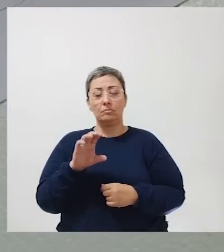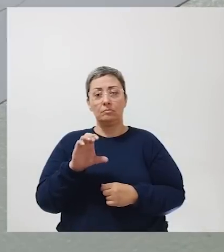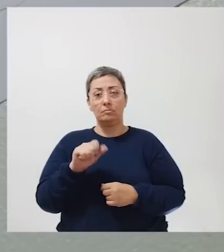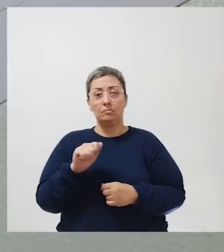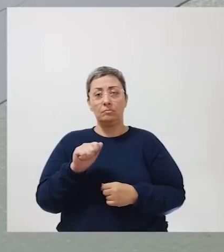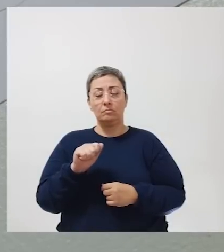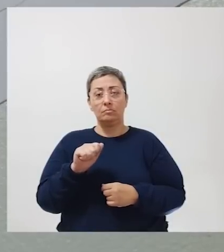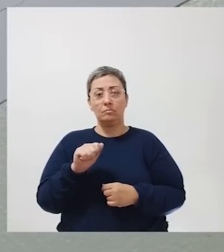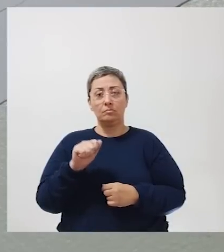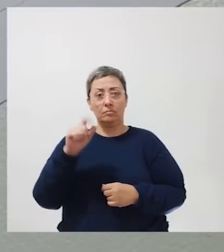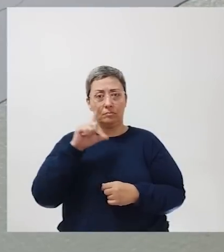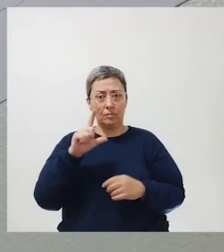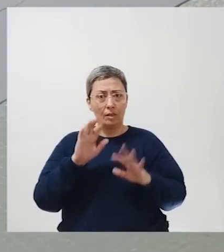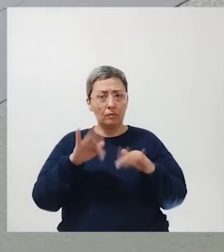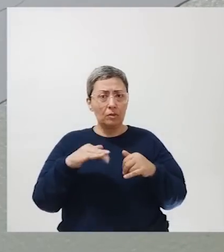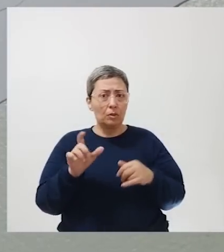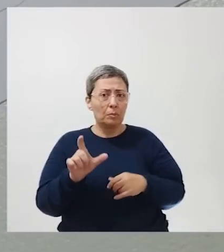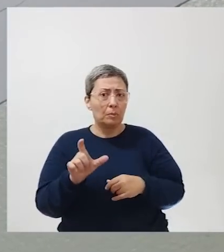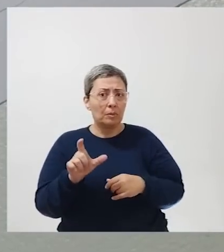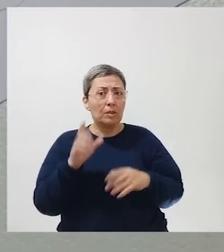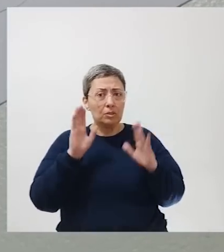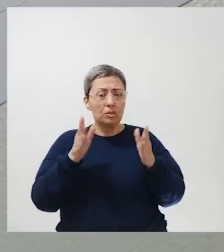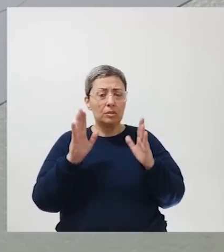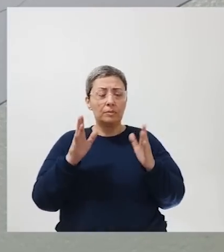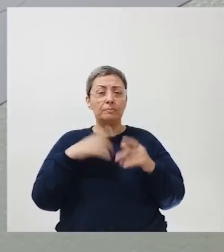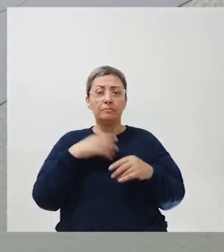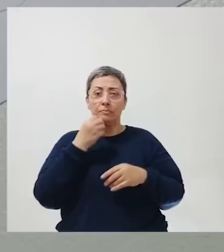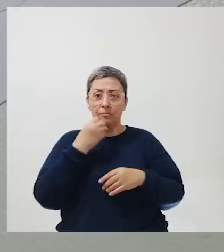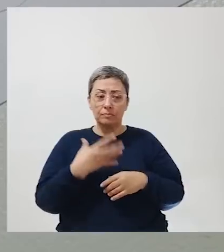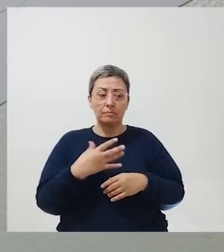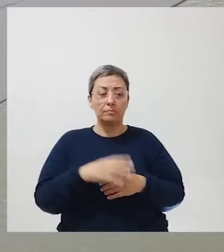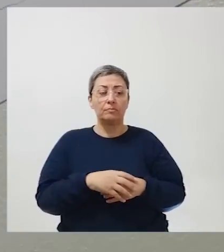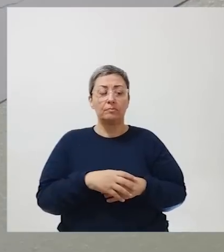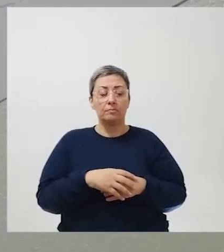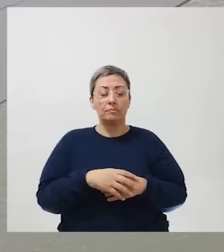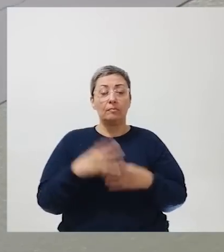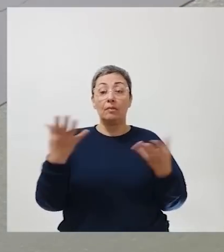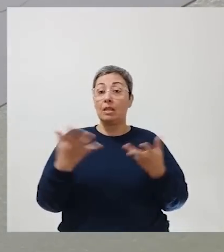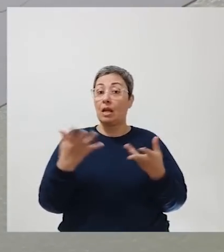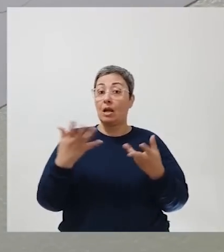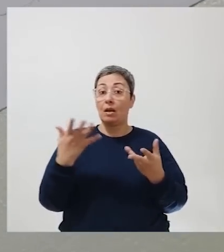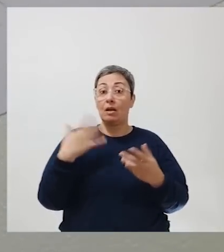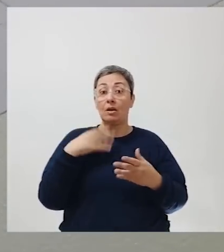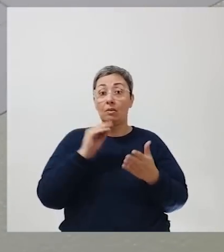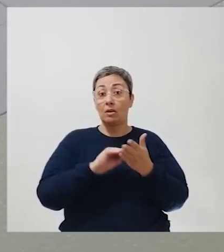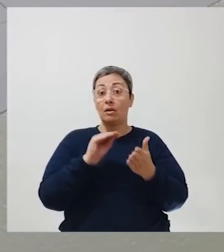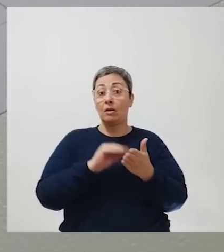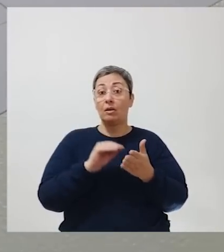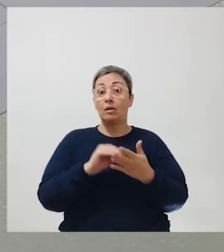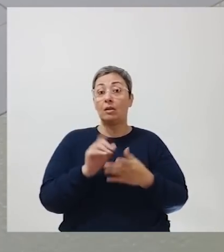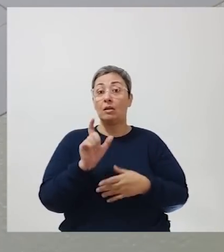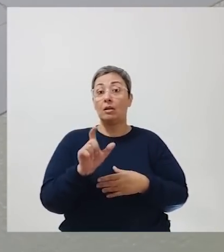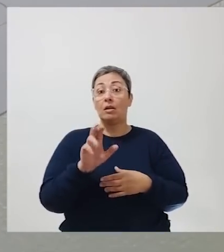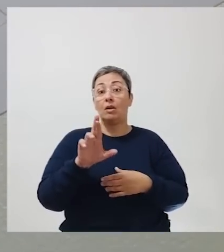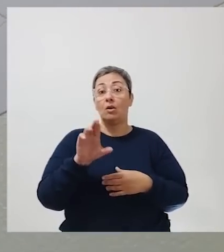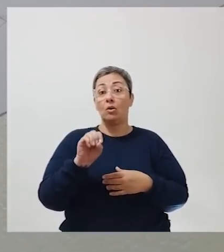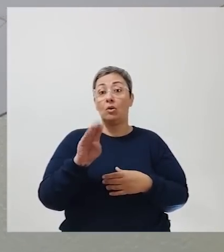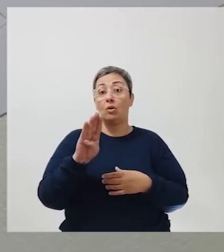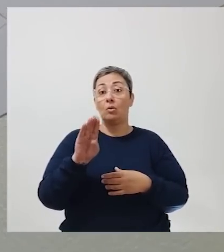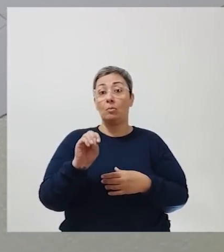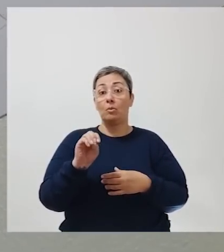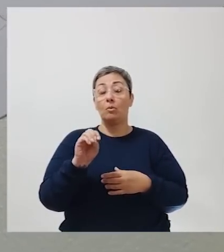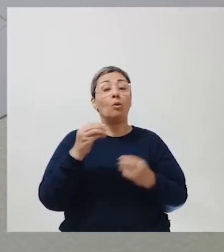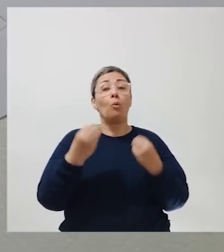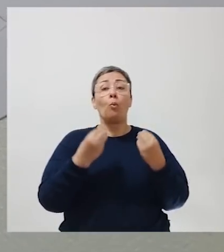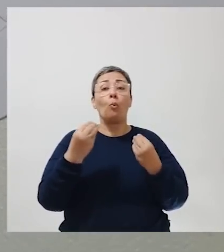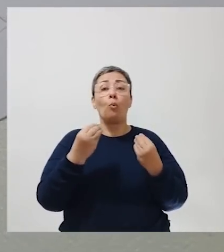Fusca. Você já terminou a palavra? Já. Muito bem. Agora você vai escrever a palavra robô. Como é que